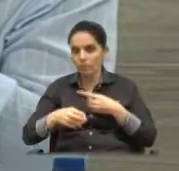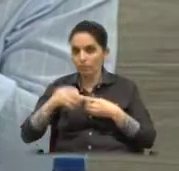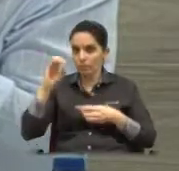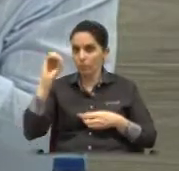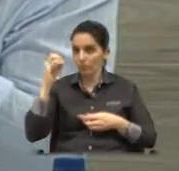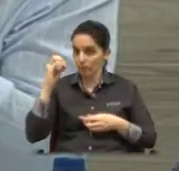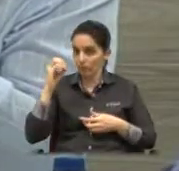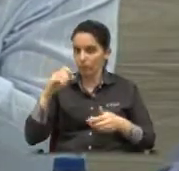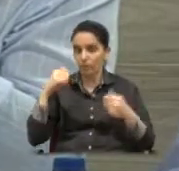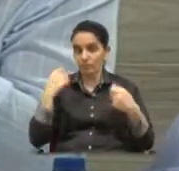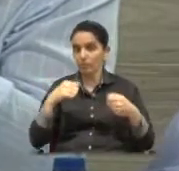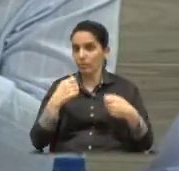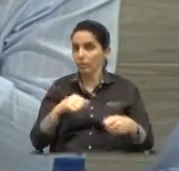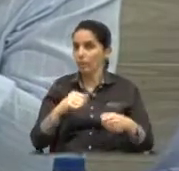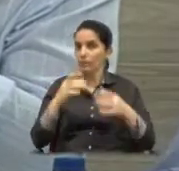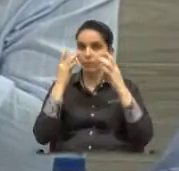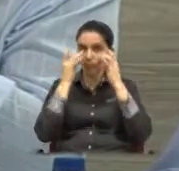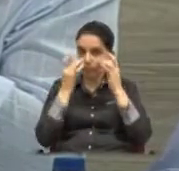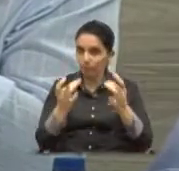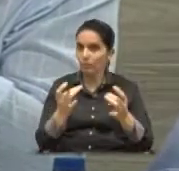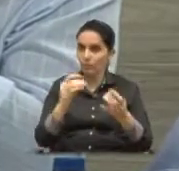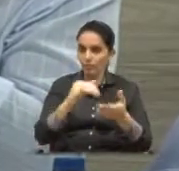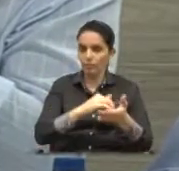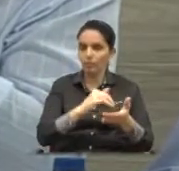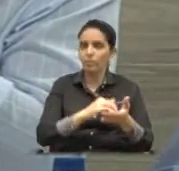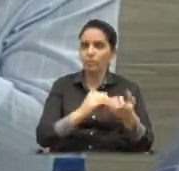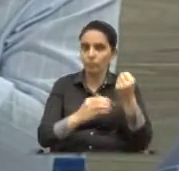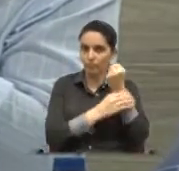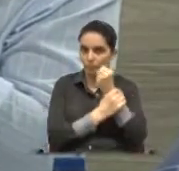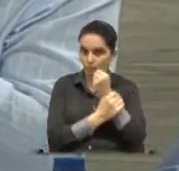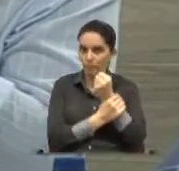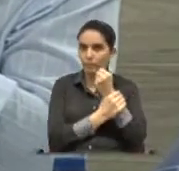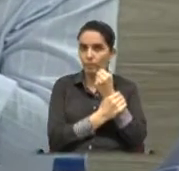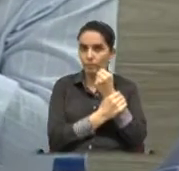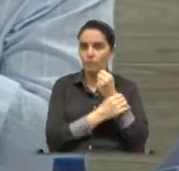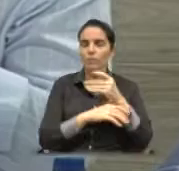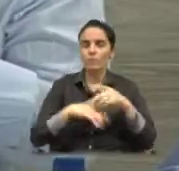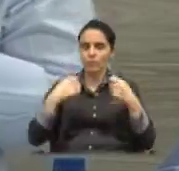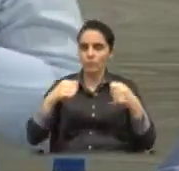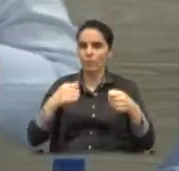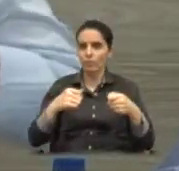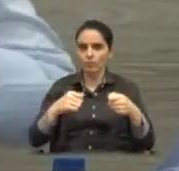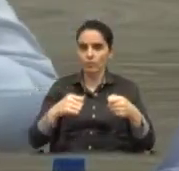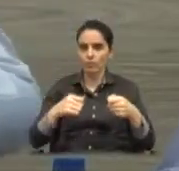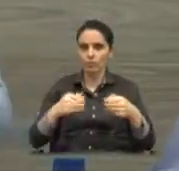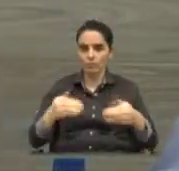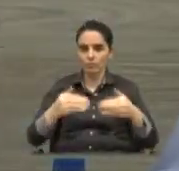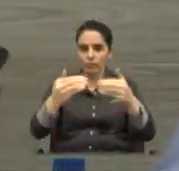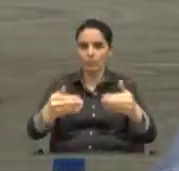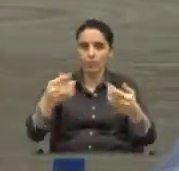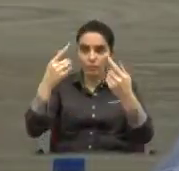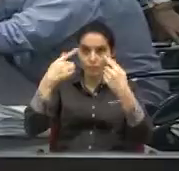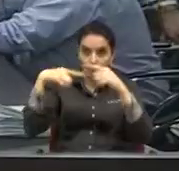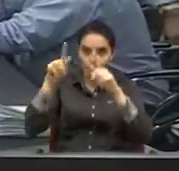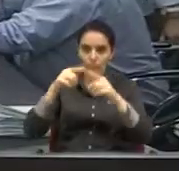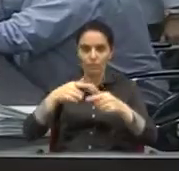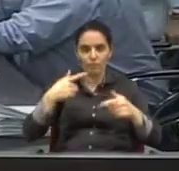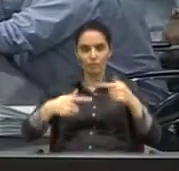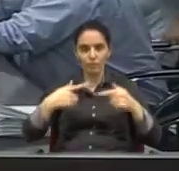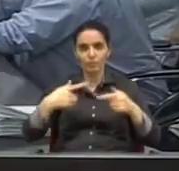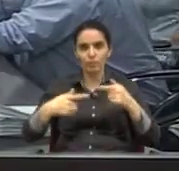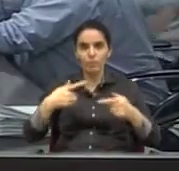que merece, a Secretaria do Estado de Segurança Pública merece várias moções de apelo. Muito obrigada. Continua em